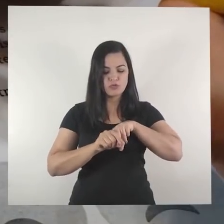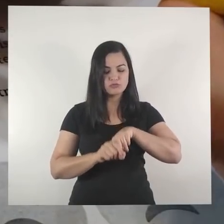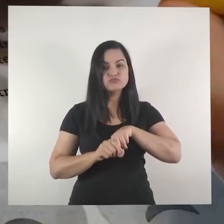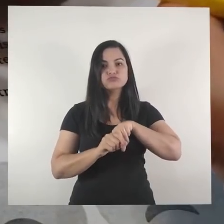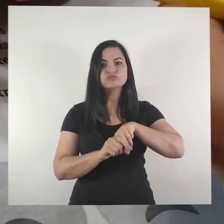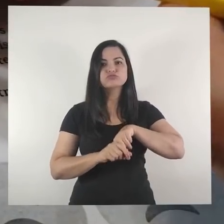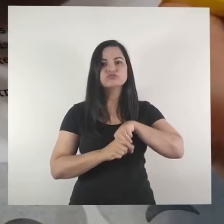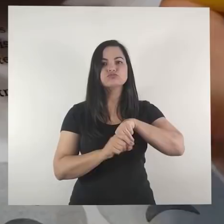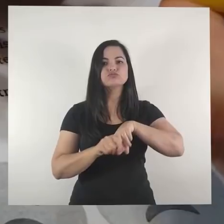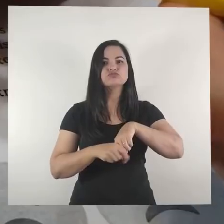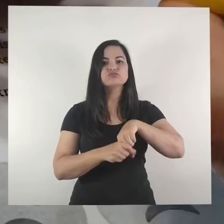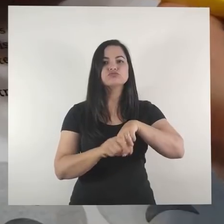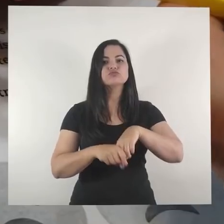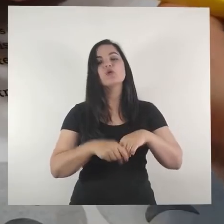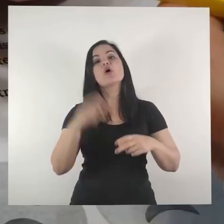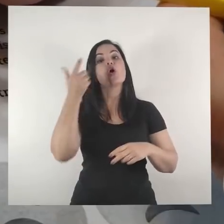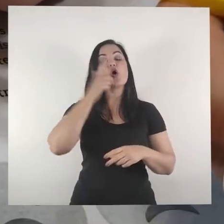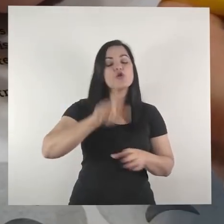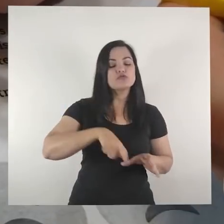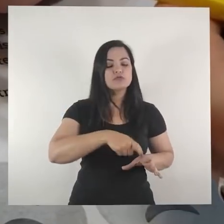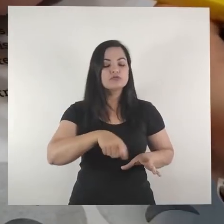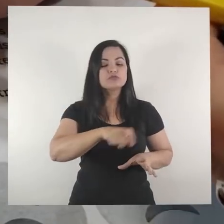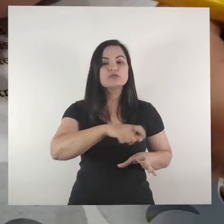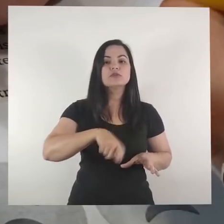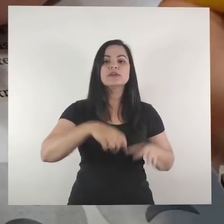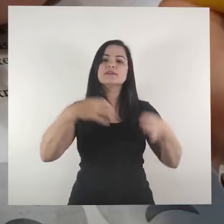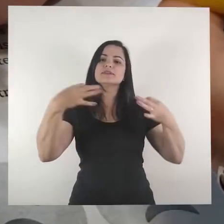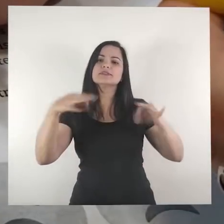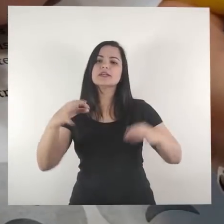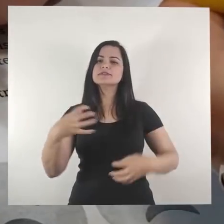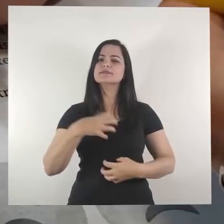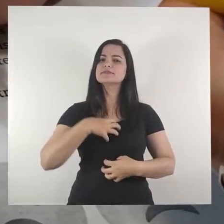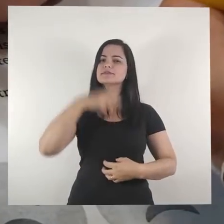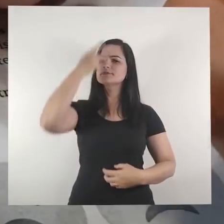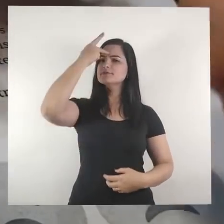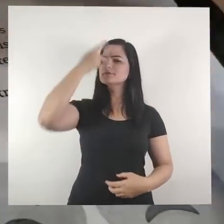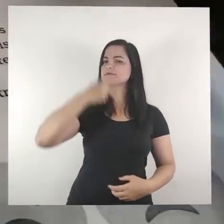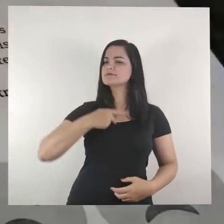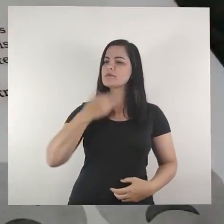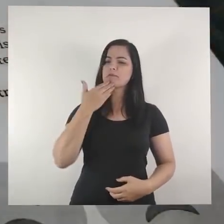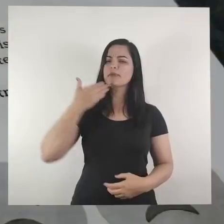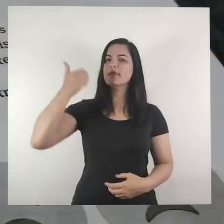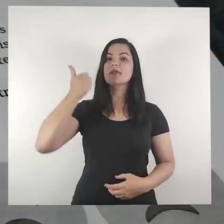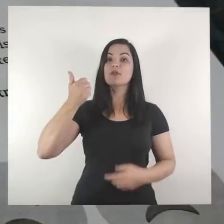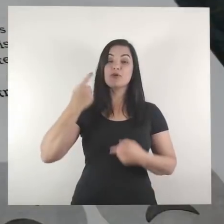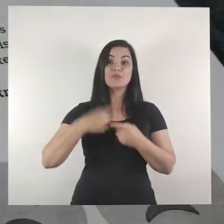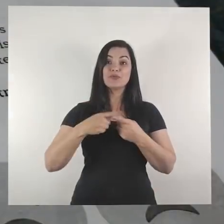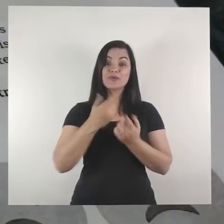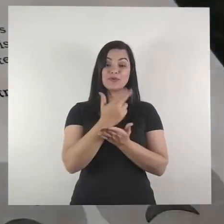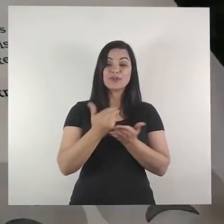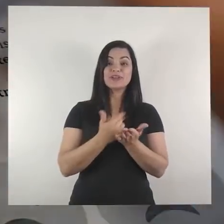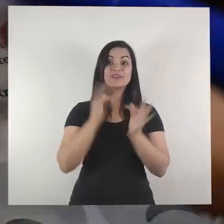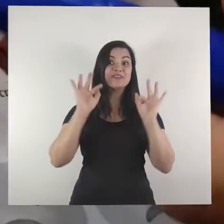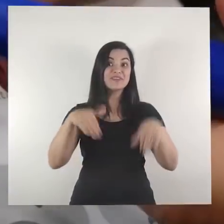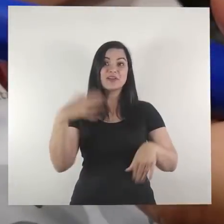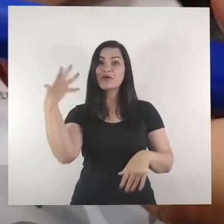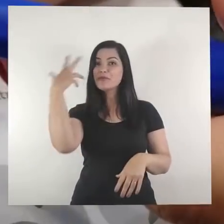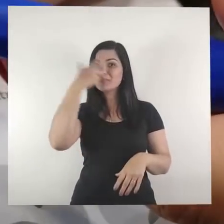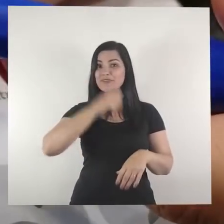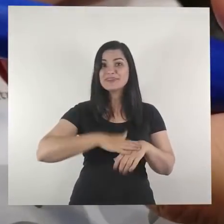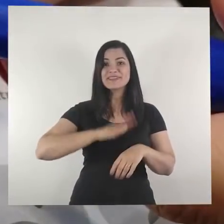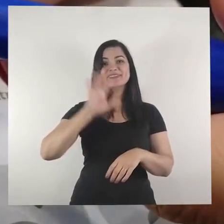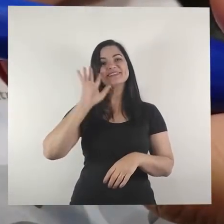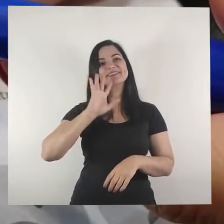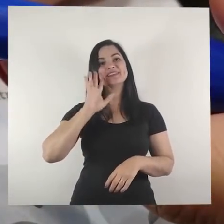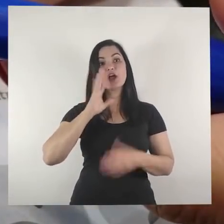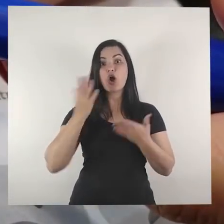direcionar melhor o seu traço, melhorando assim a sua autoestima, porque o desenho fica muito mais legal no final. Ó, essa